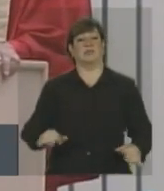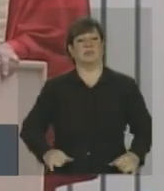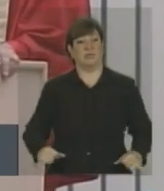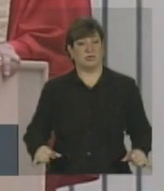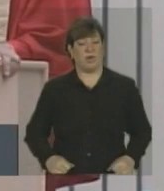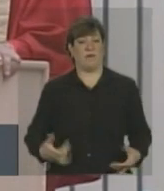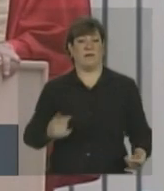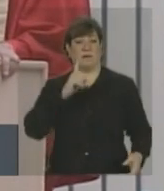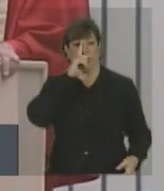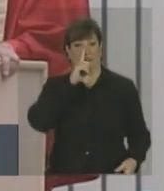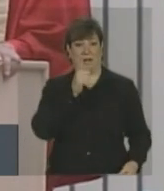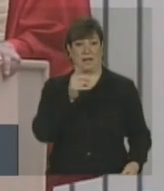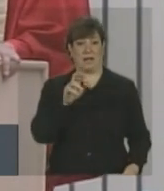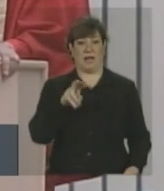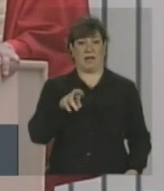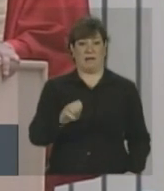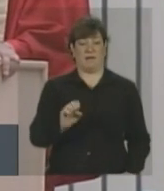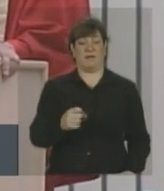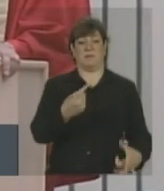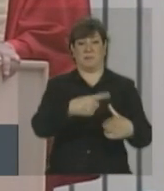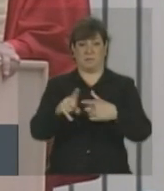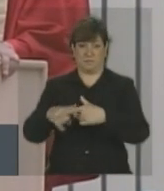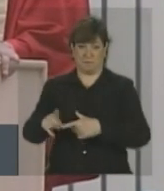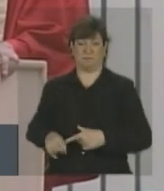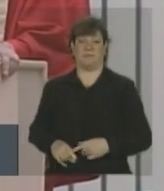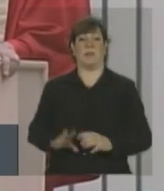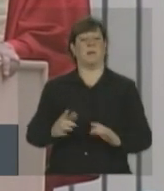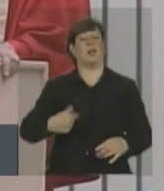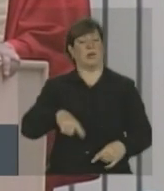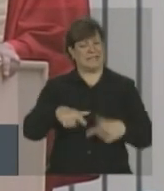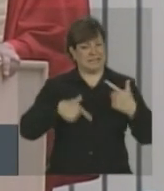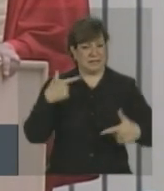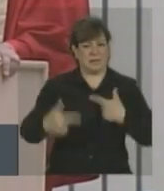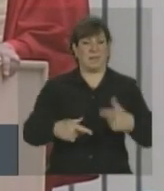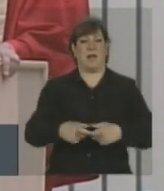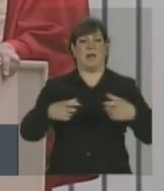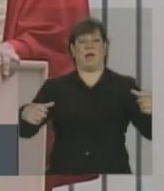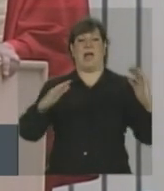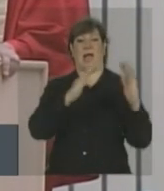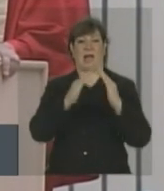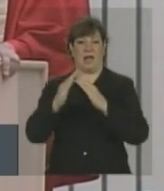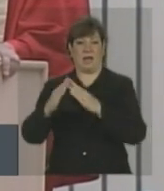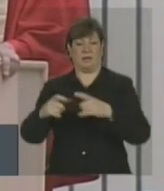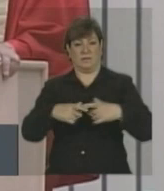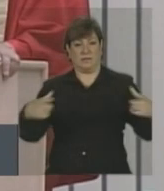privações. Estamos trabalhando para ampliar o acesso à habitação,